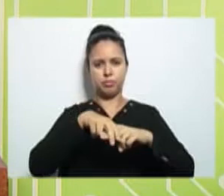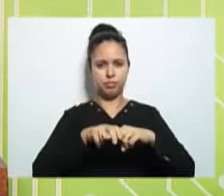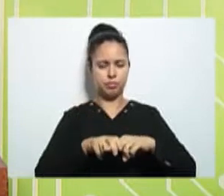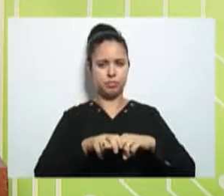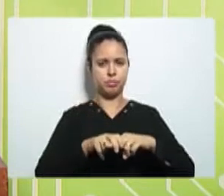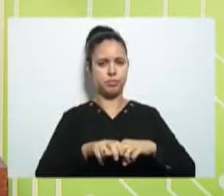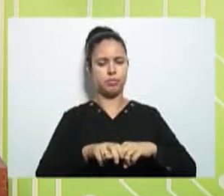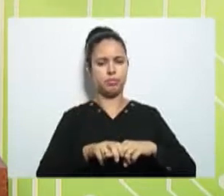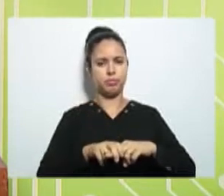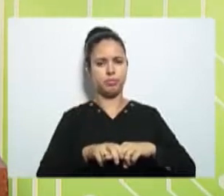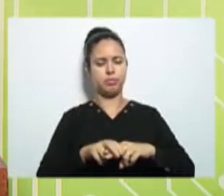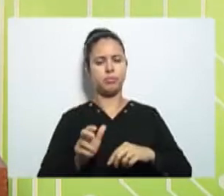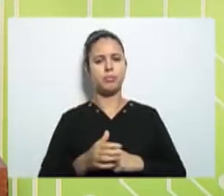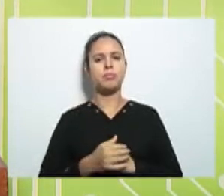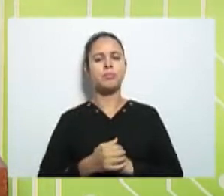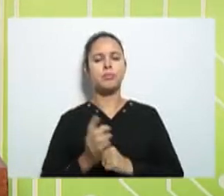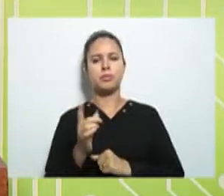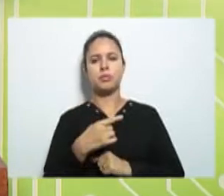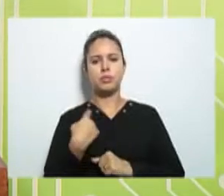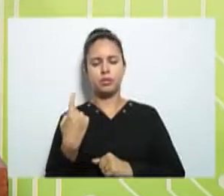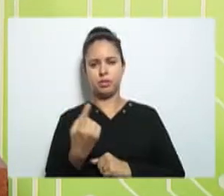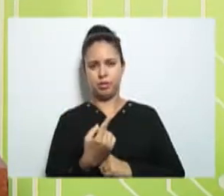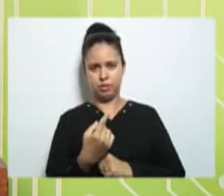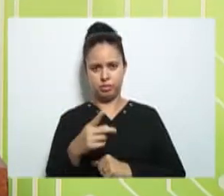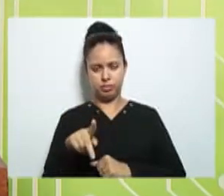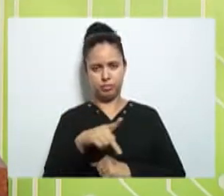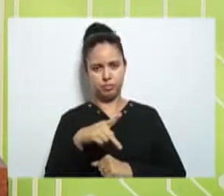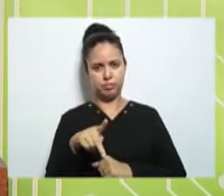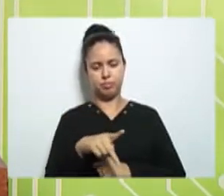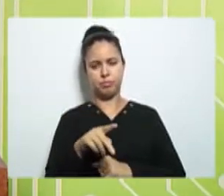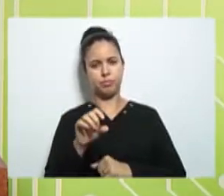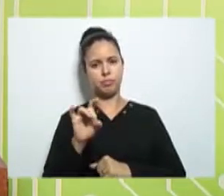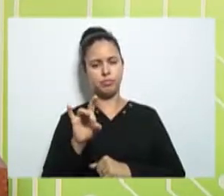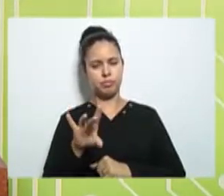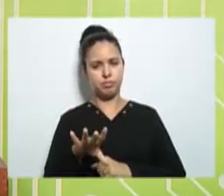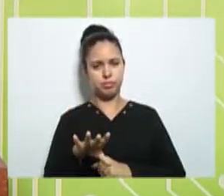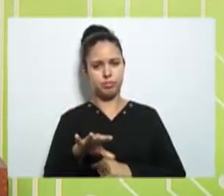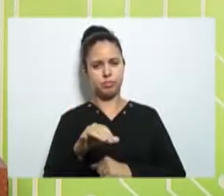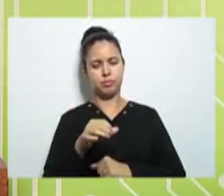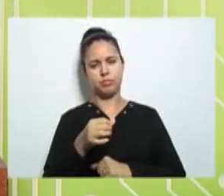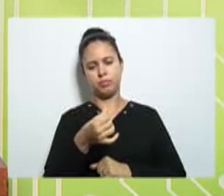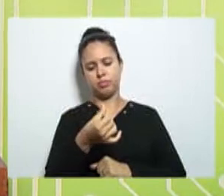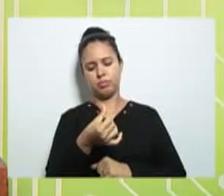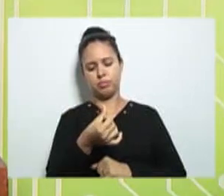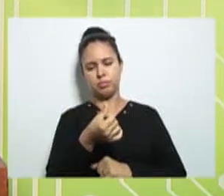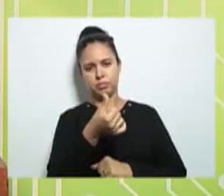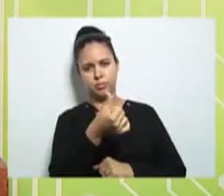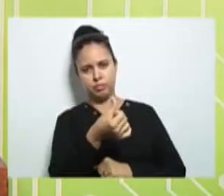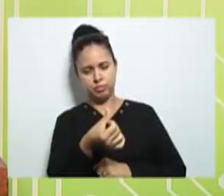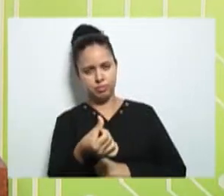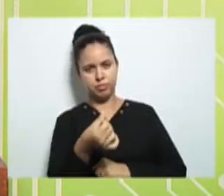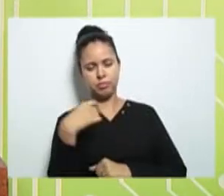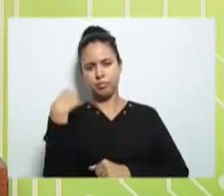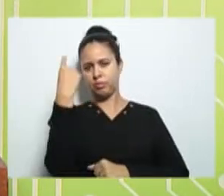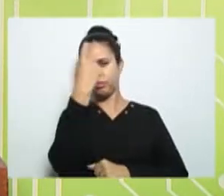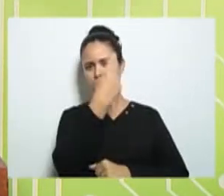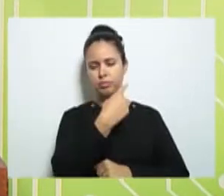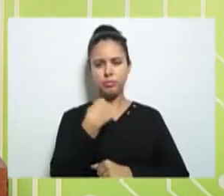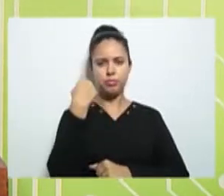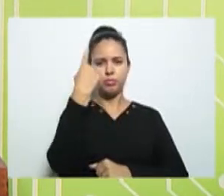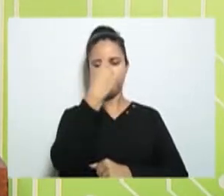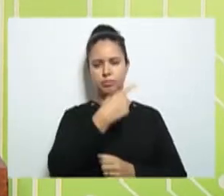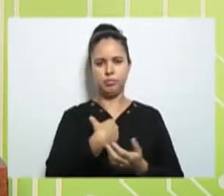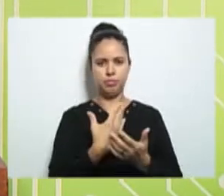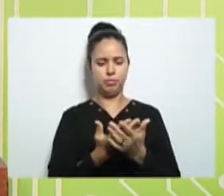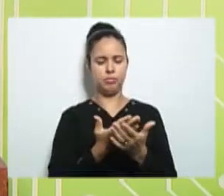tá? A gente, professor, costuma passar só umas 16, né? 16 horas, né? Que é para poder elaborar o nosso material, fazer